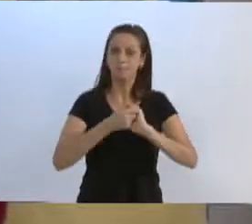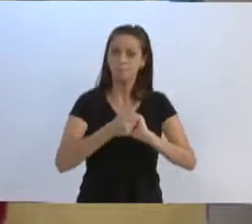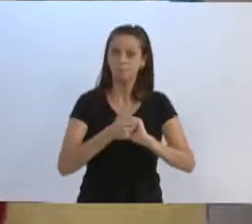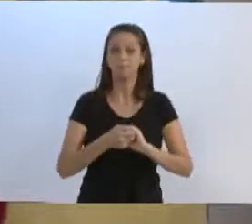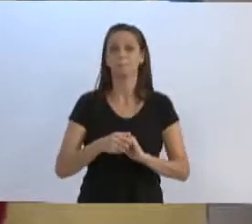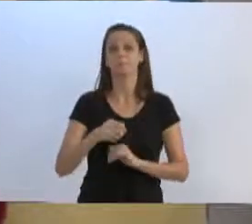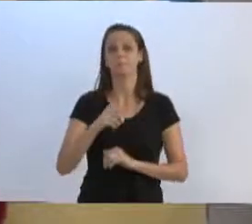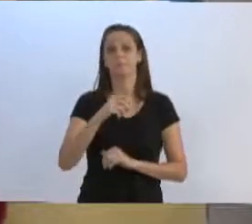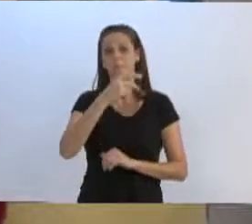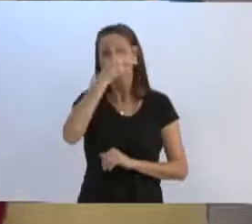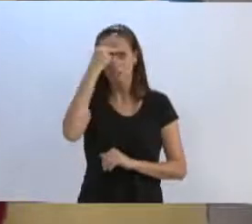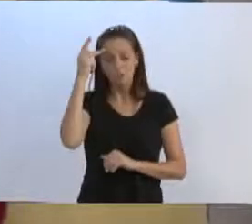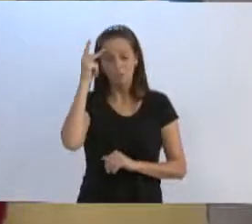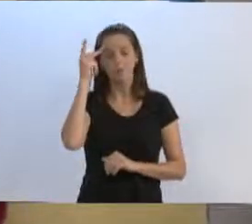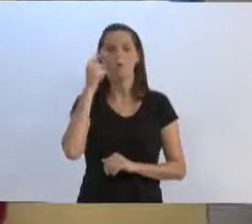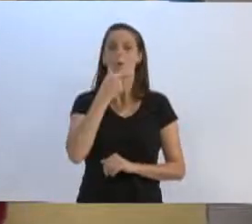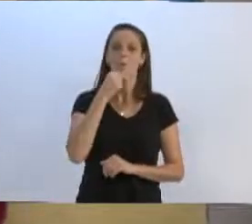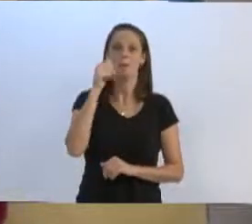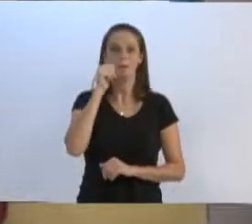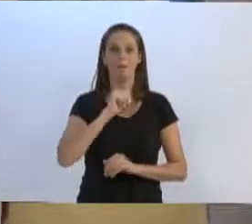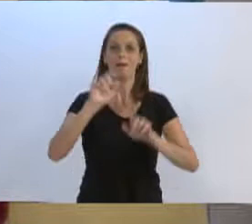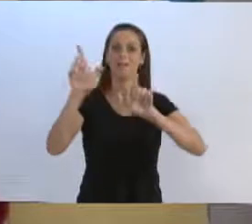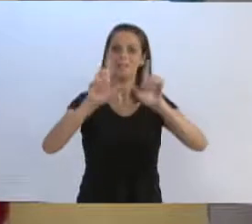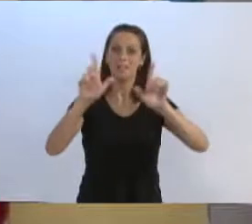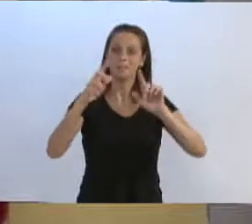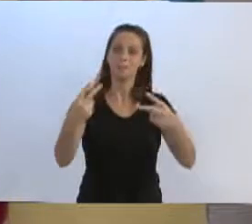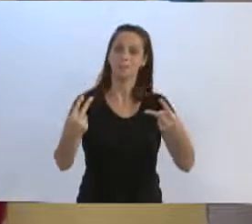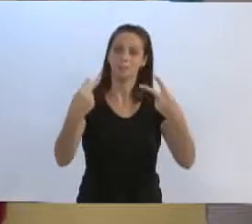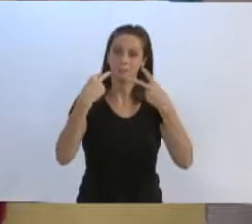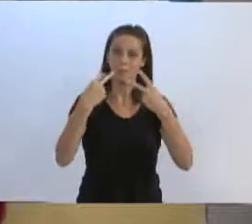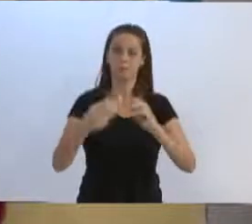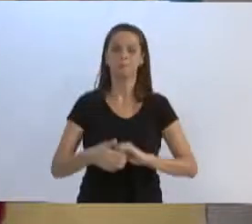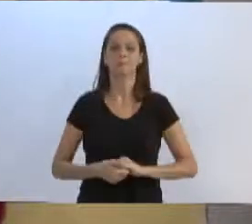nos honram, nos acompanhando em seus lares.